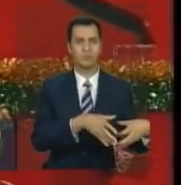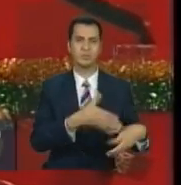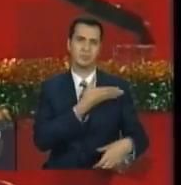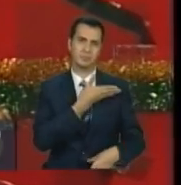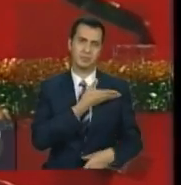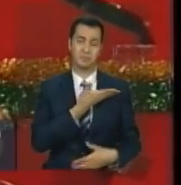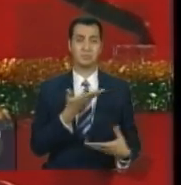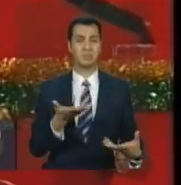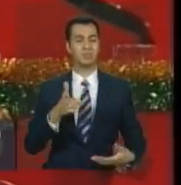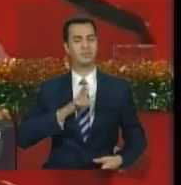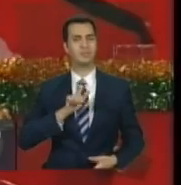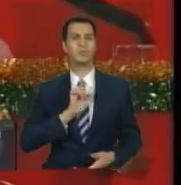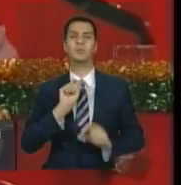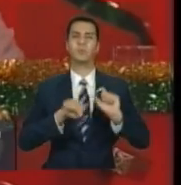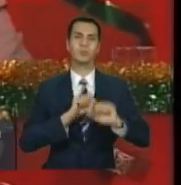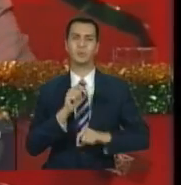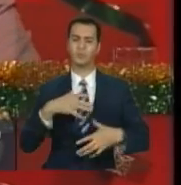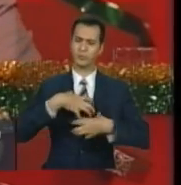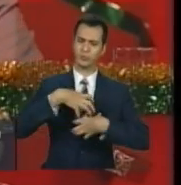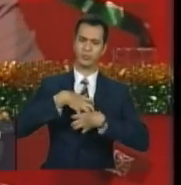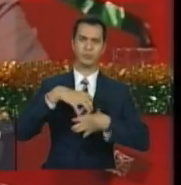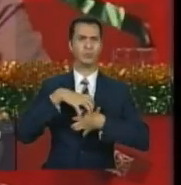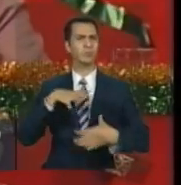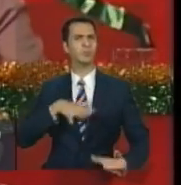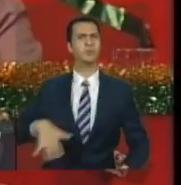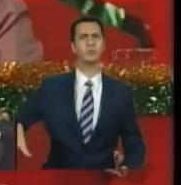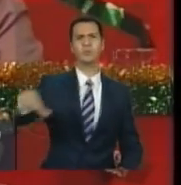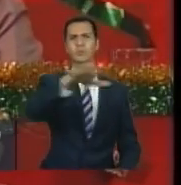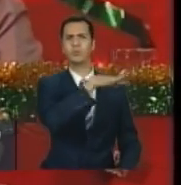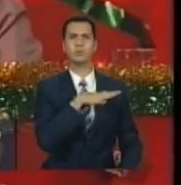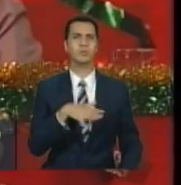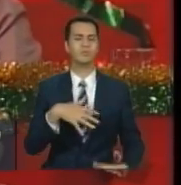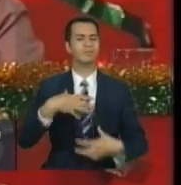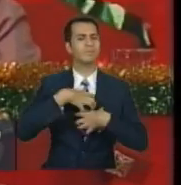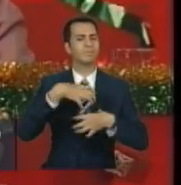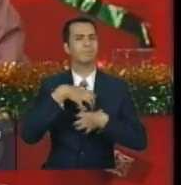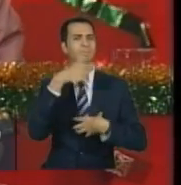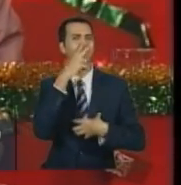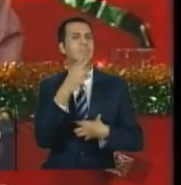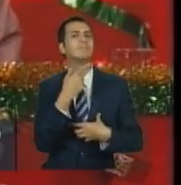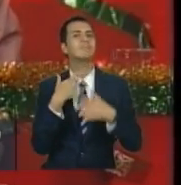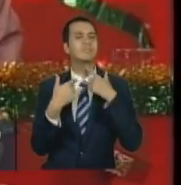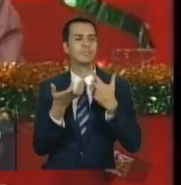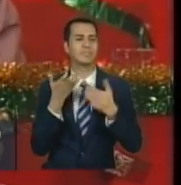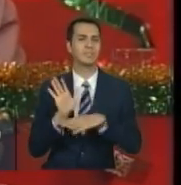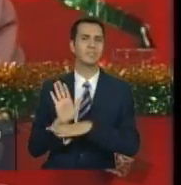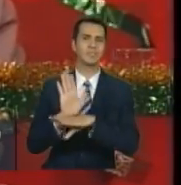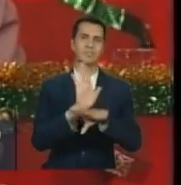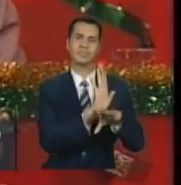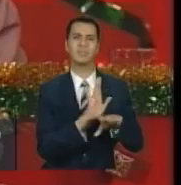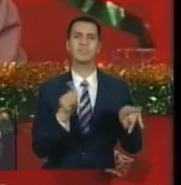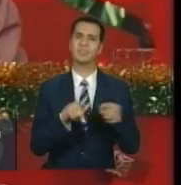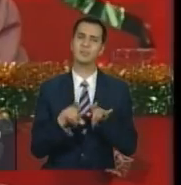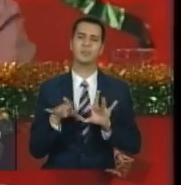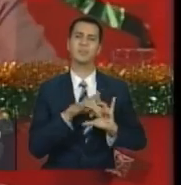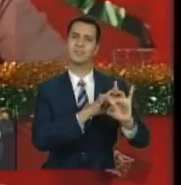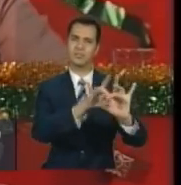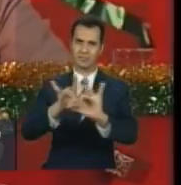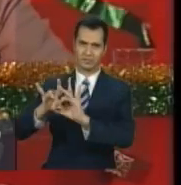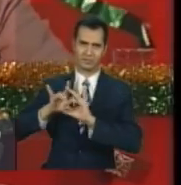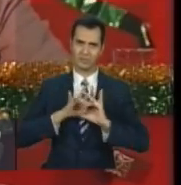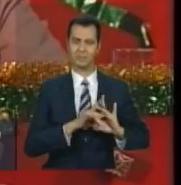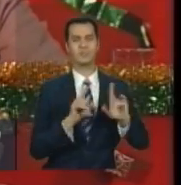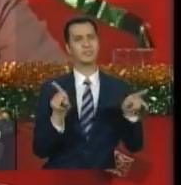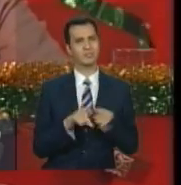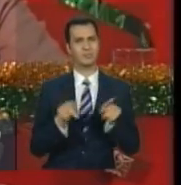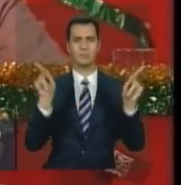um espírito de solidariedade, um espírito de fraternidade e de